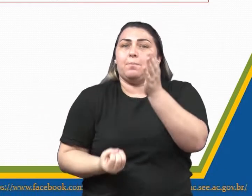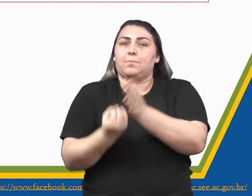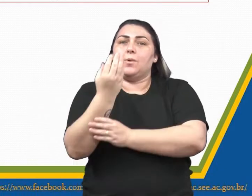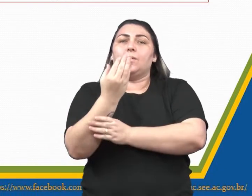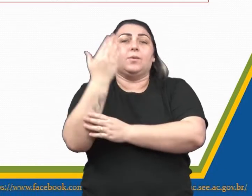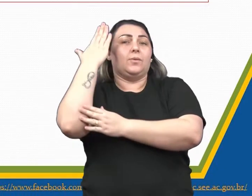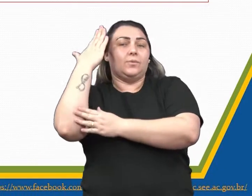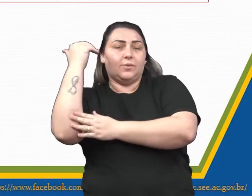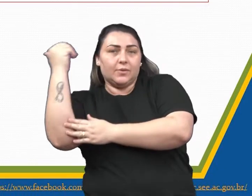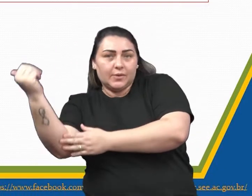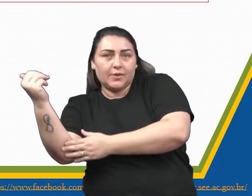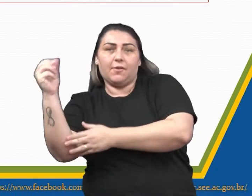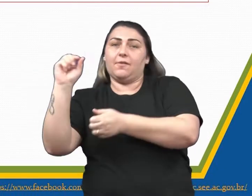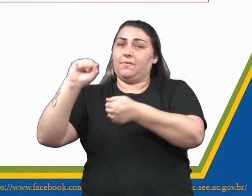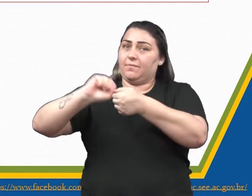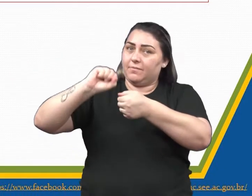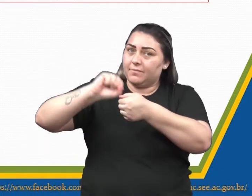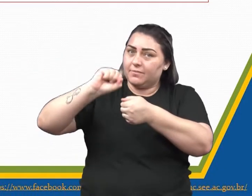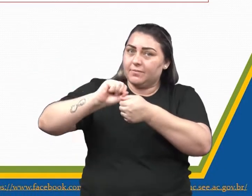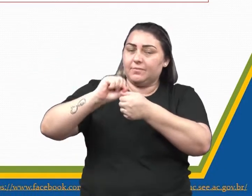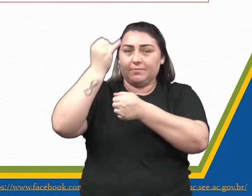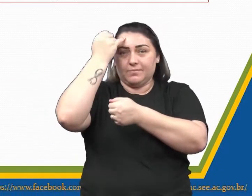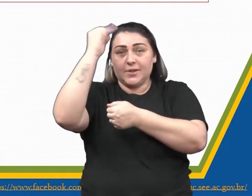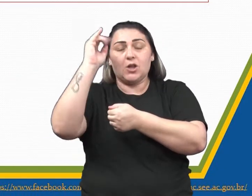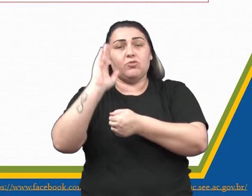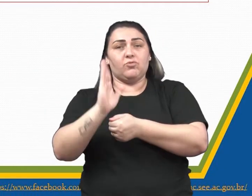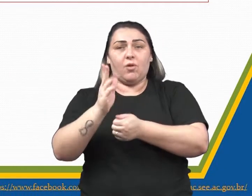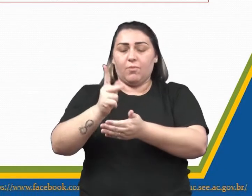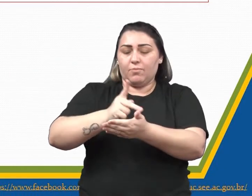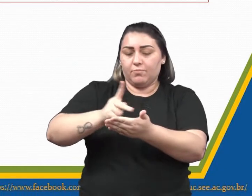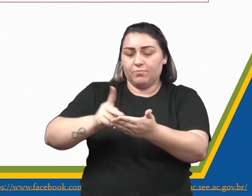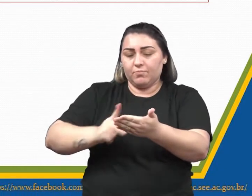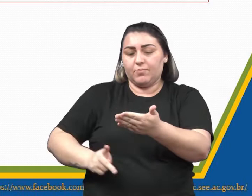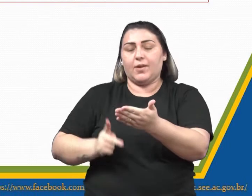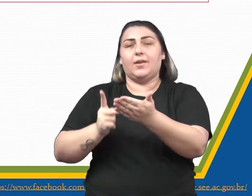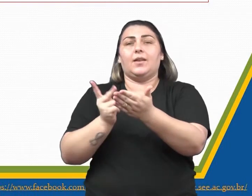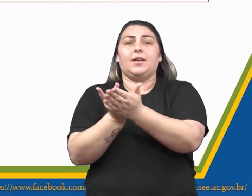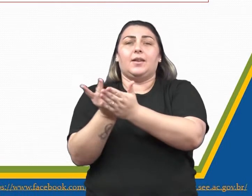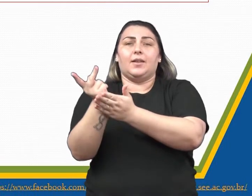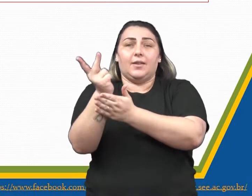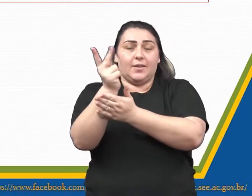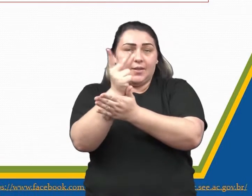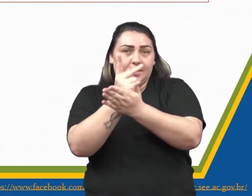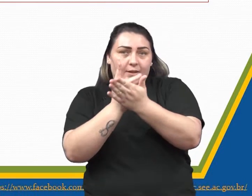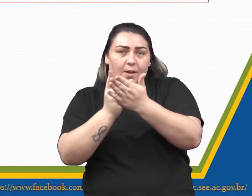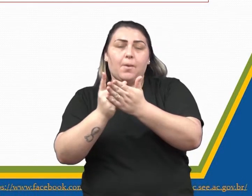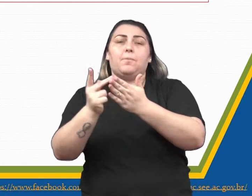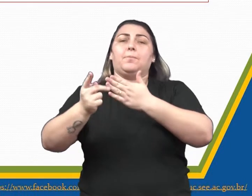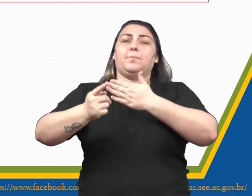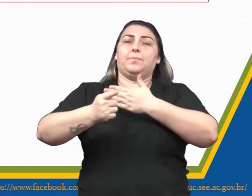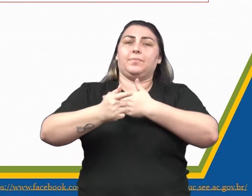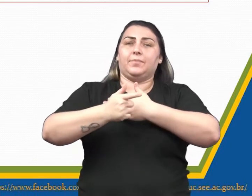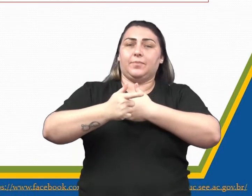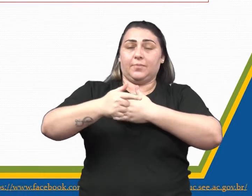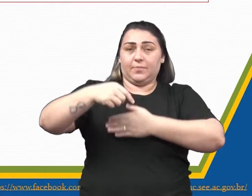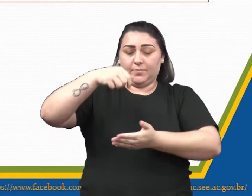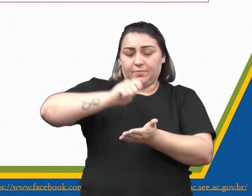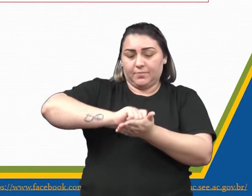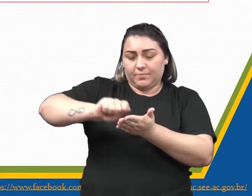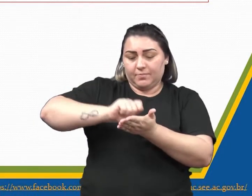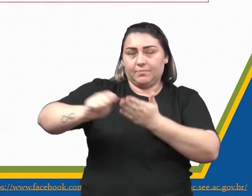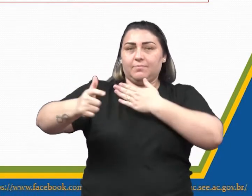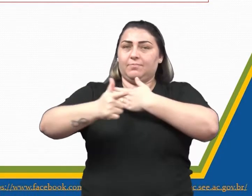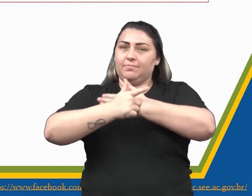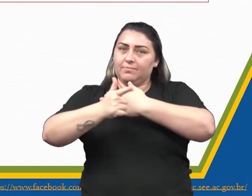ainda criar e fazer. Já o poema é a arte de retratar no papel a